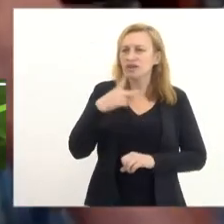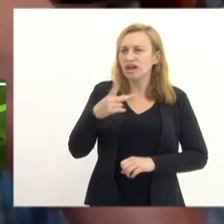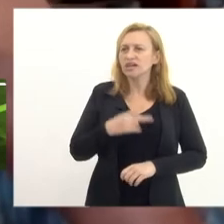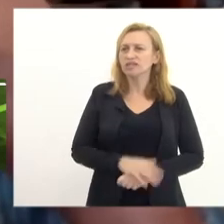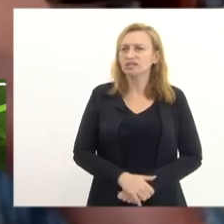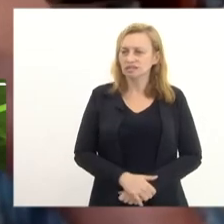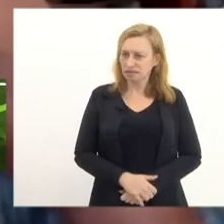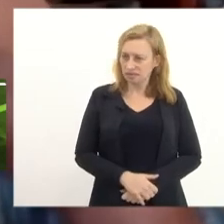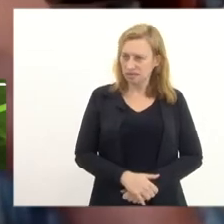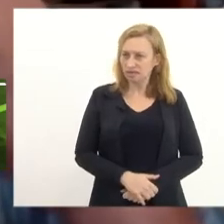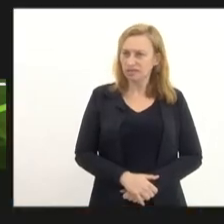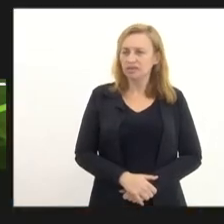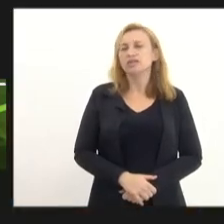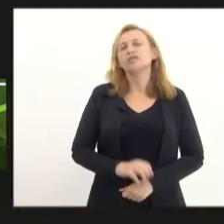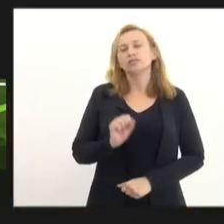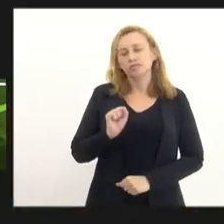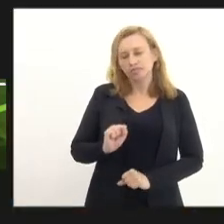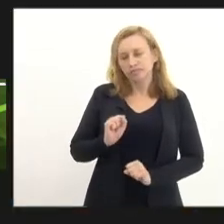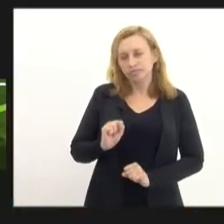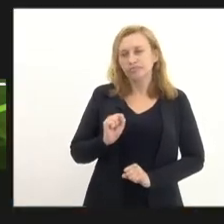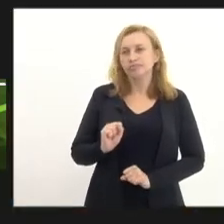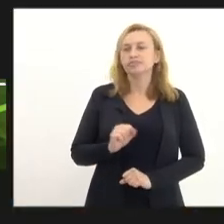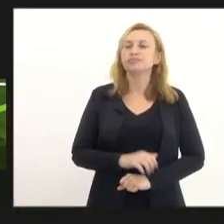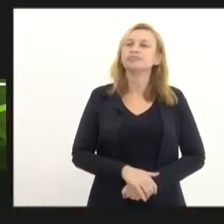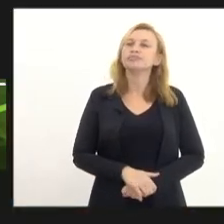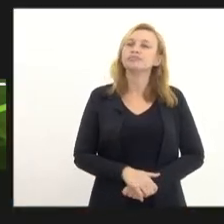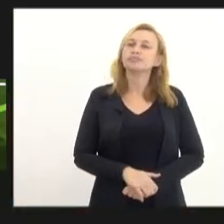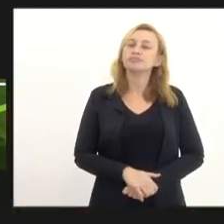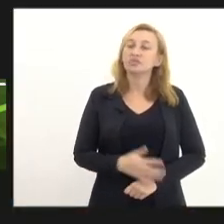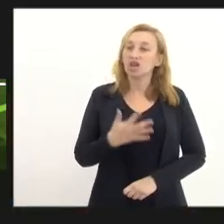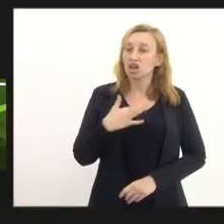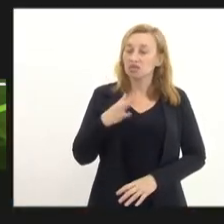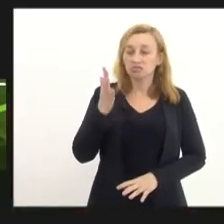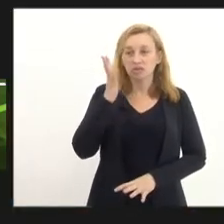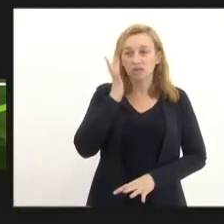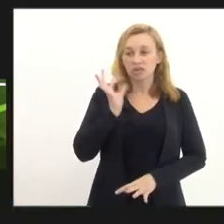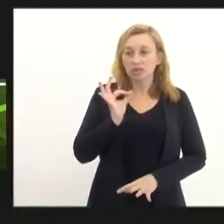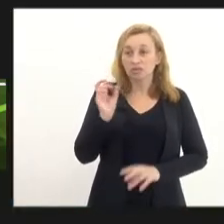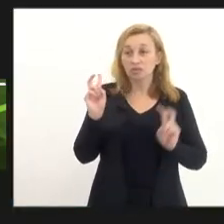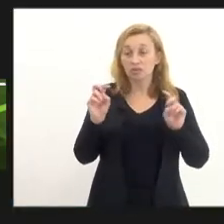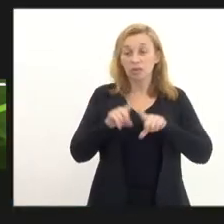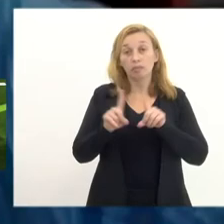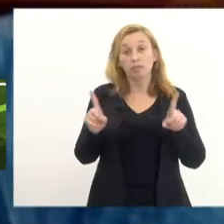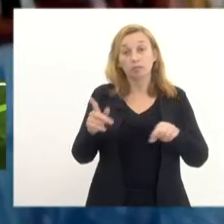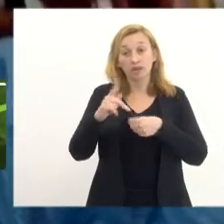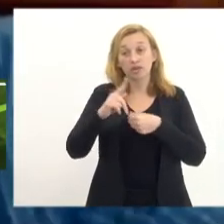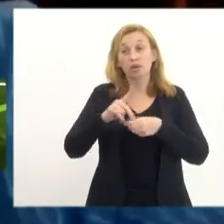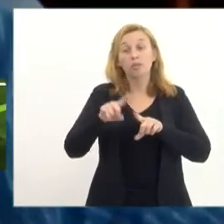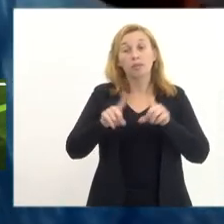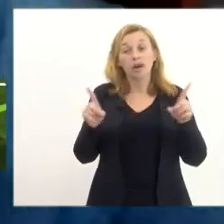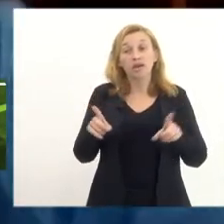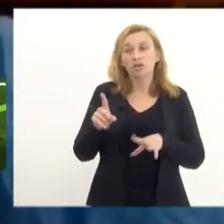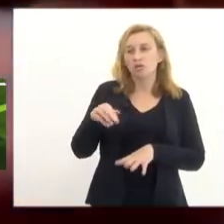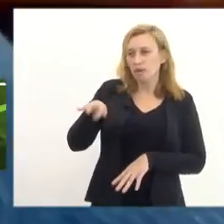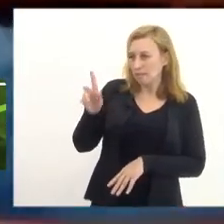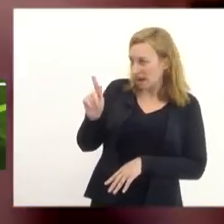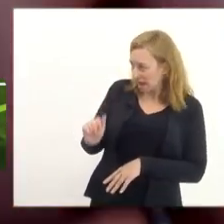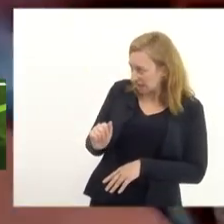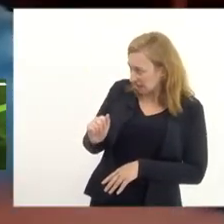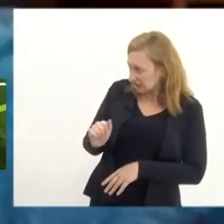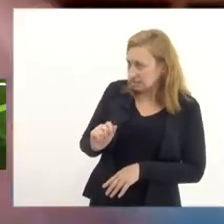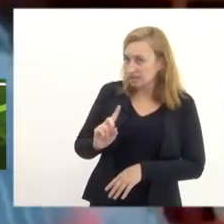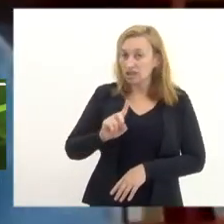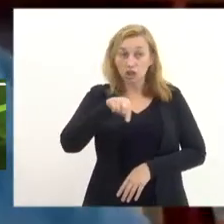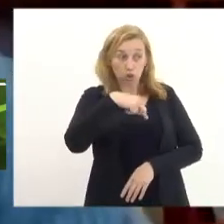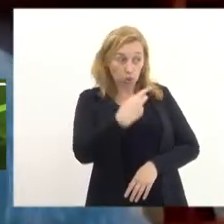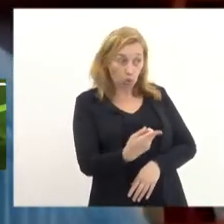complementação? Sim, doutor Mauro. Bom, eu sou especialista em petróleo, né? Como a Magda, como